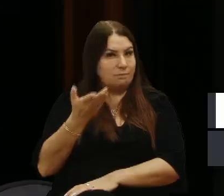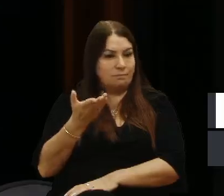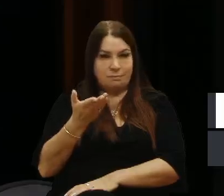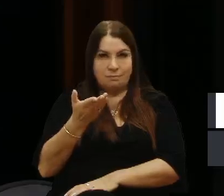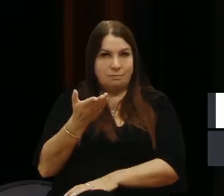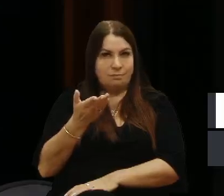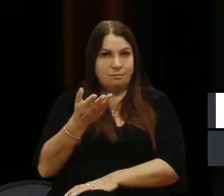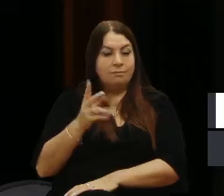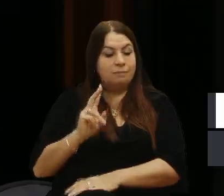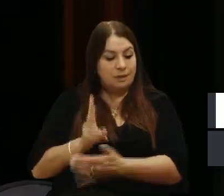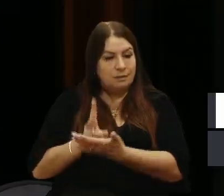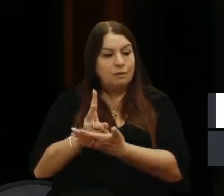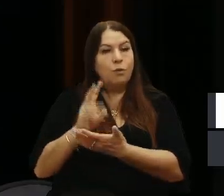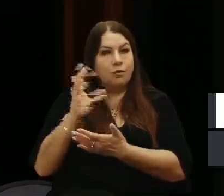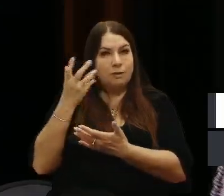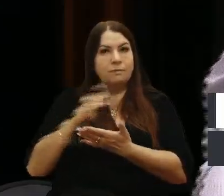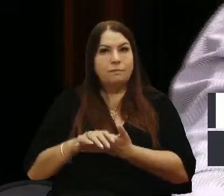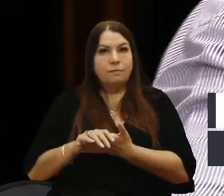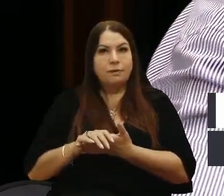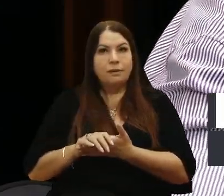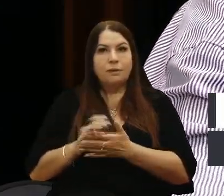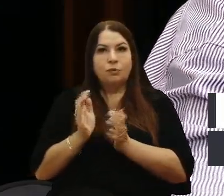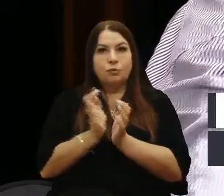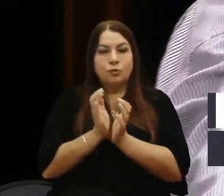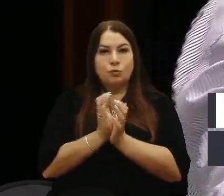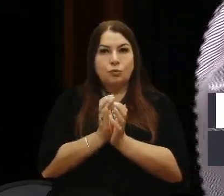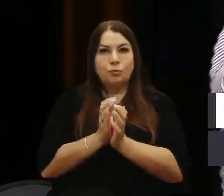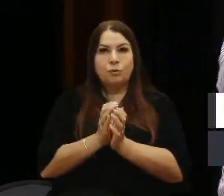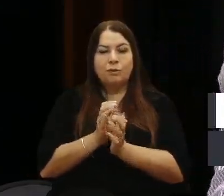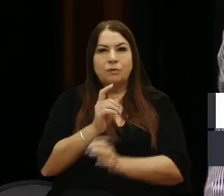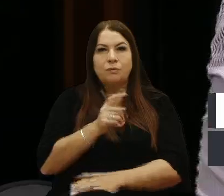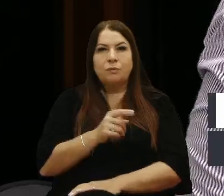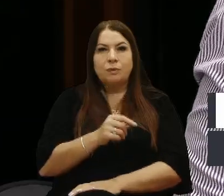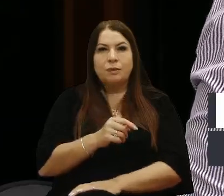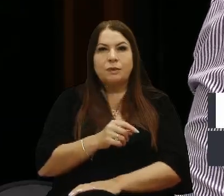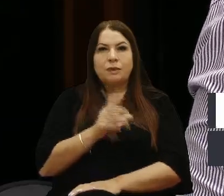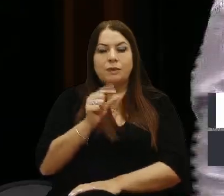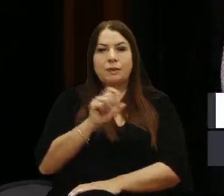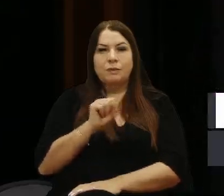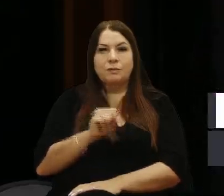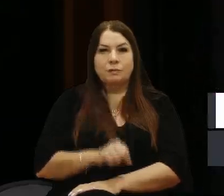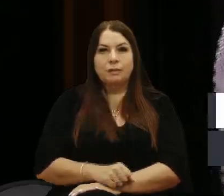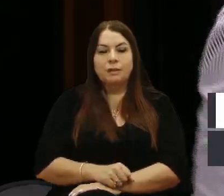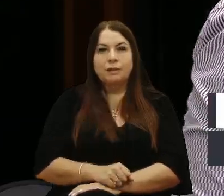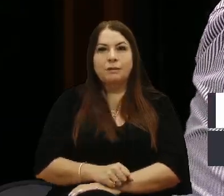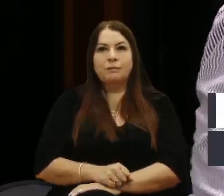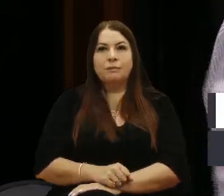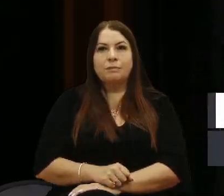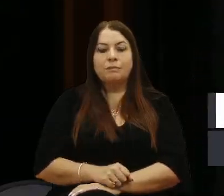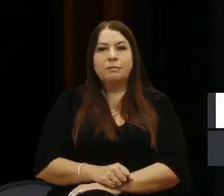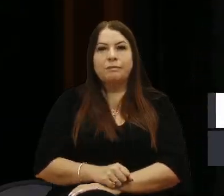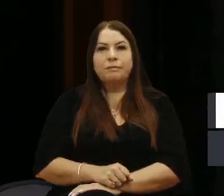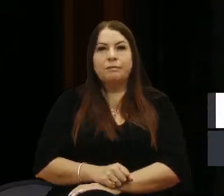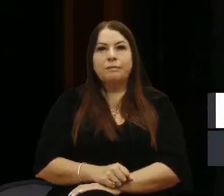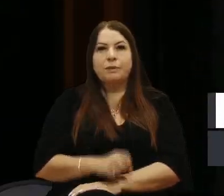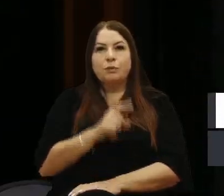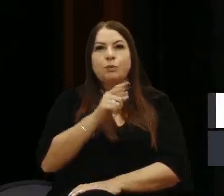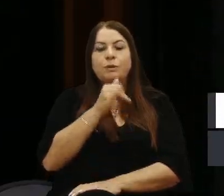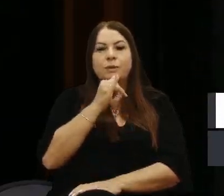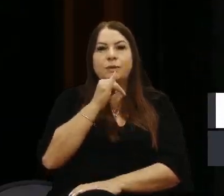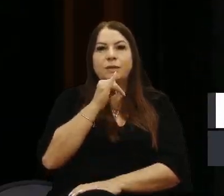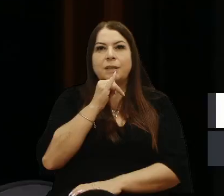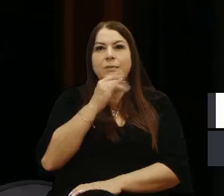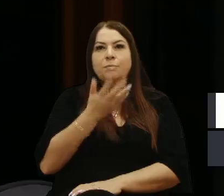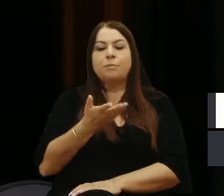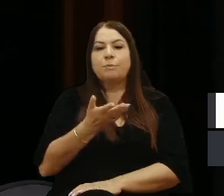muito frequente, de turmas, 10 segundos só para... porque isso é bem um exemplo